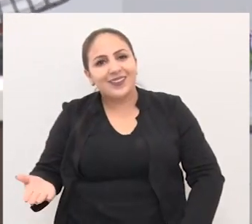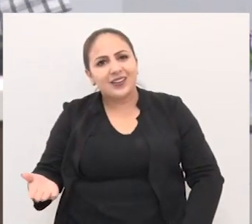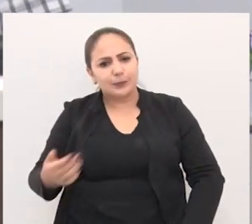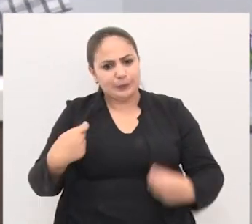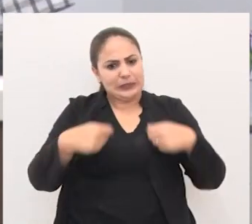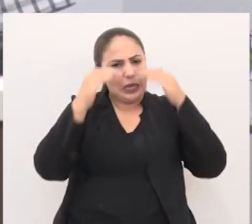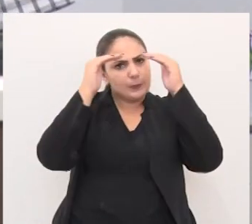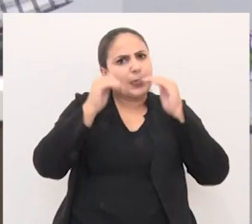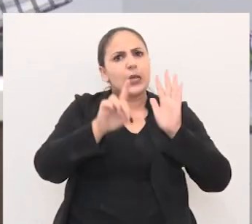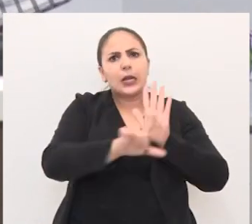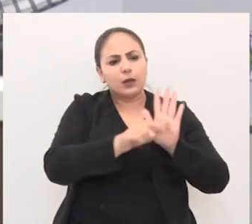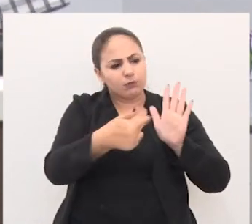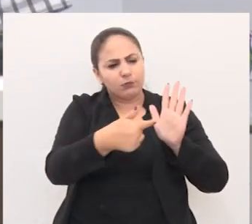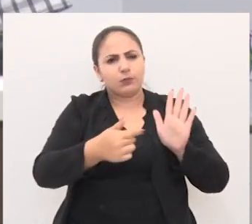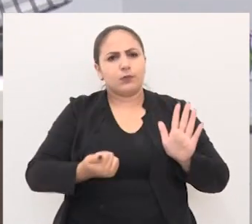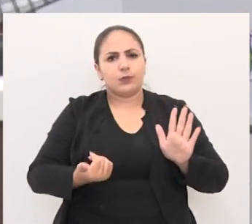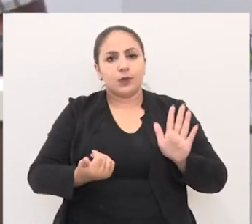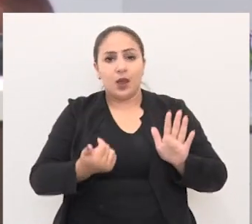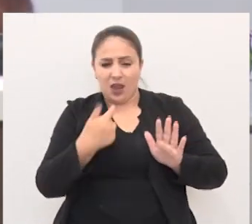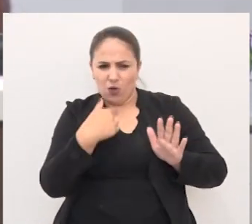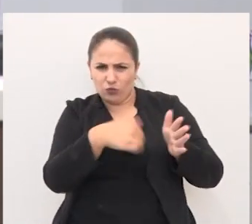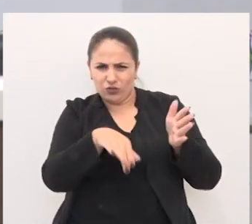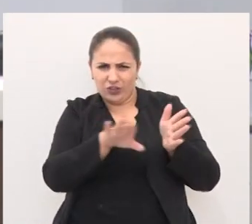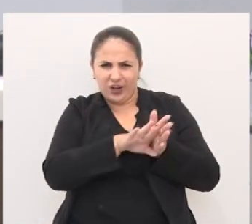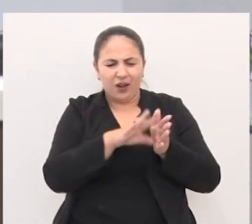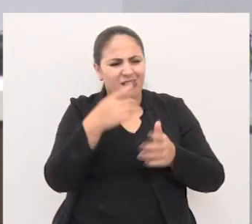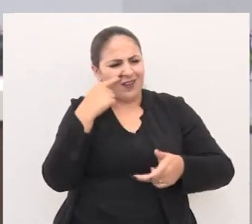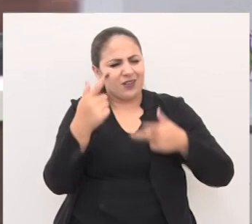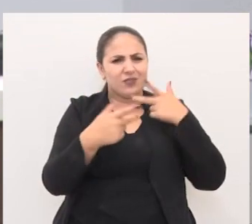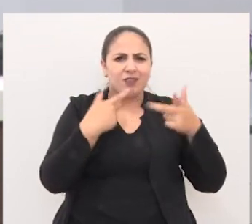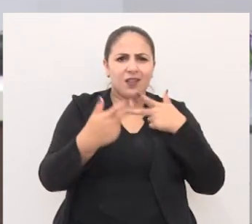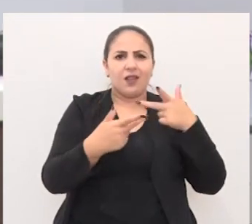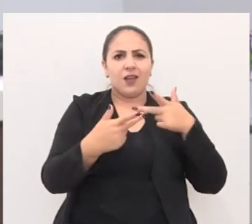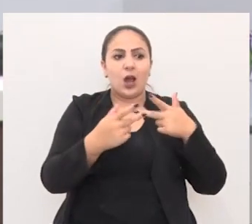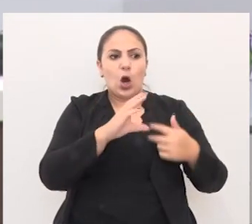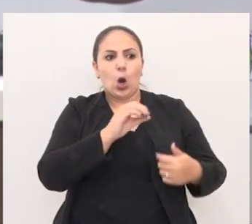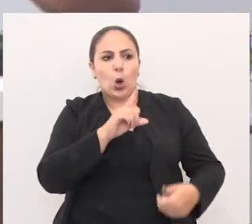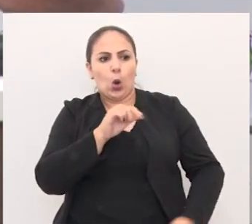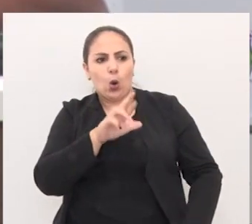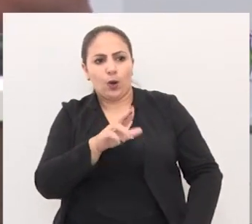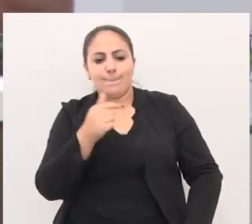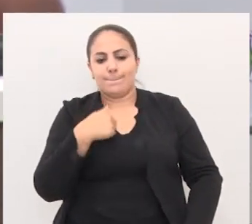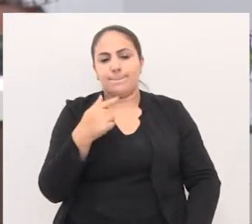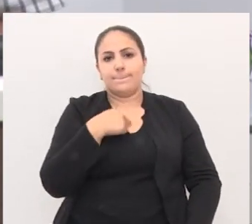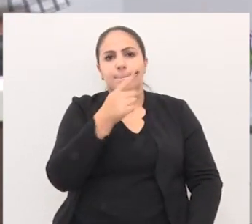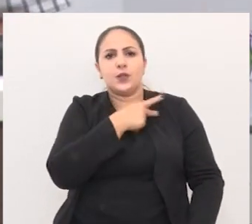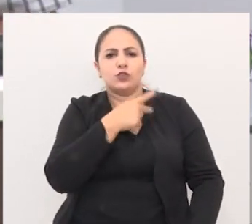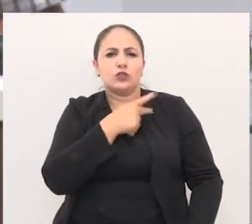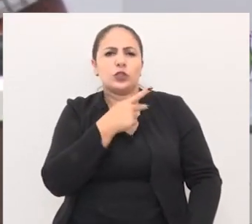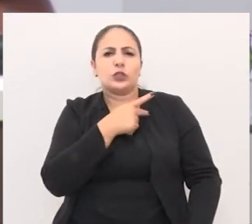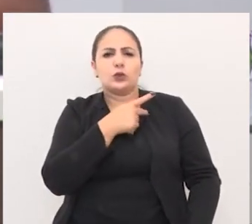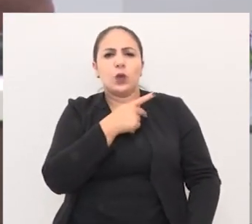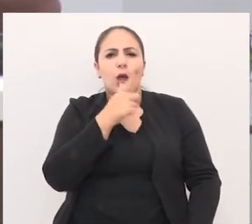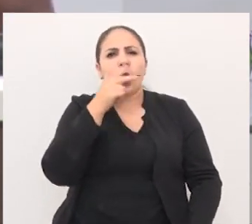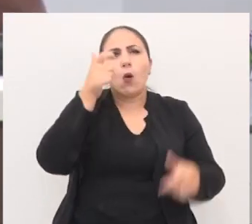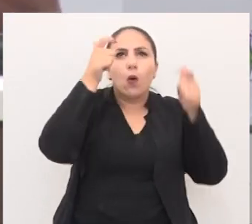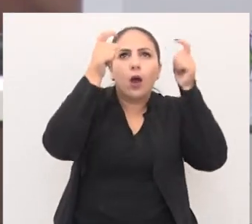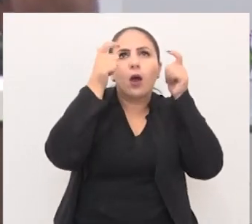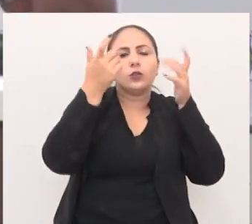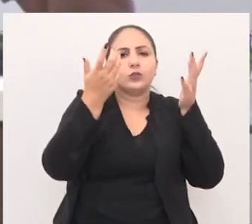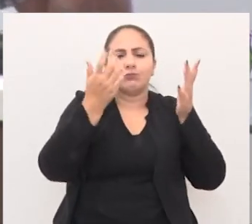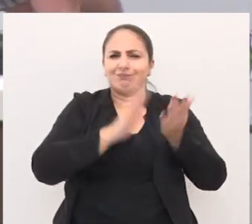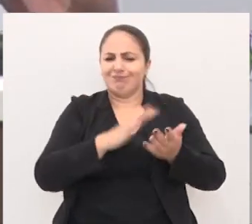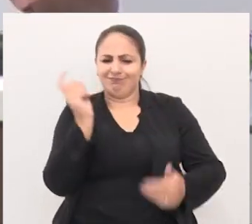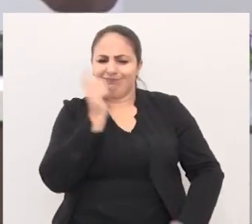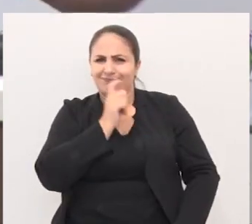que fazer cumprir a lei. Agora, eu chegar nessa tribuna e dizer o Collor é do meu partido, é um anjinho, mas então eu